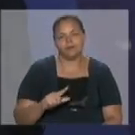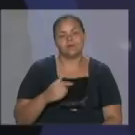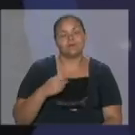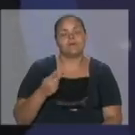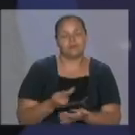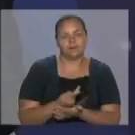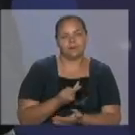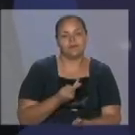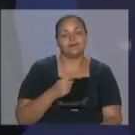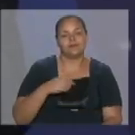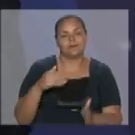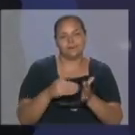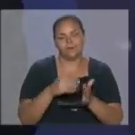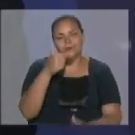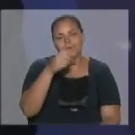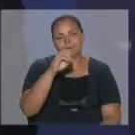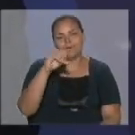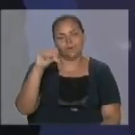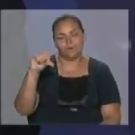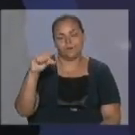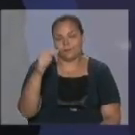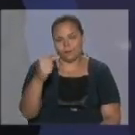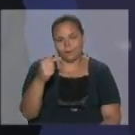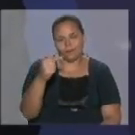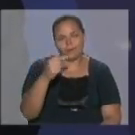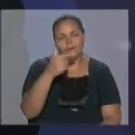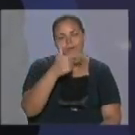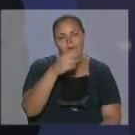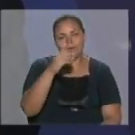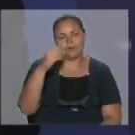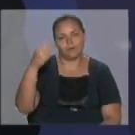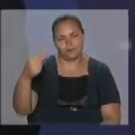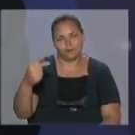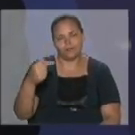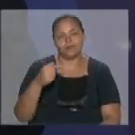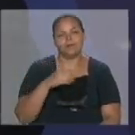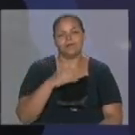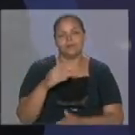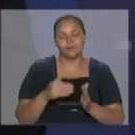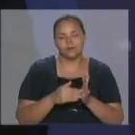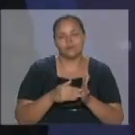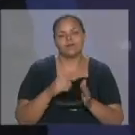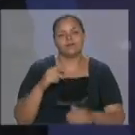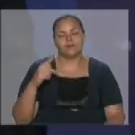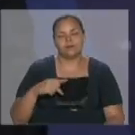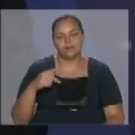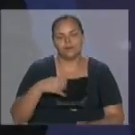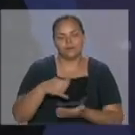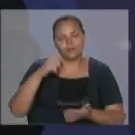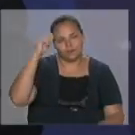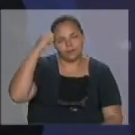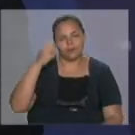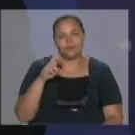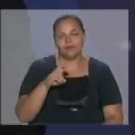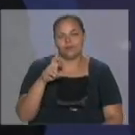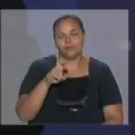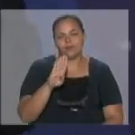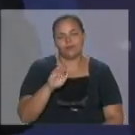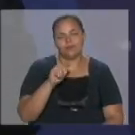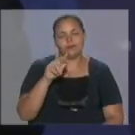E até 2007, todo o petróleo conhecido no Brasil era da ordem de 5 bilhões de